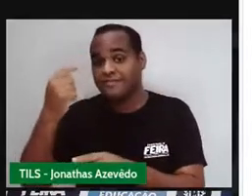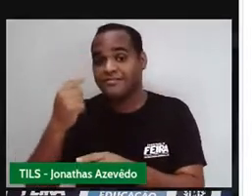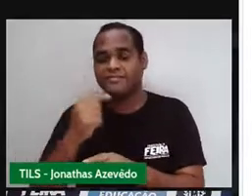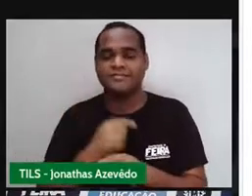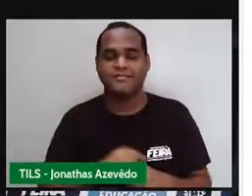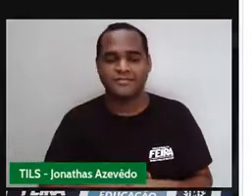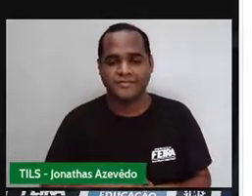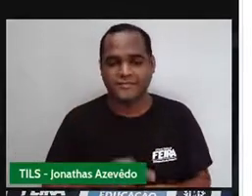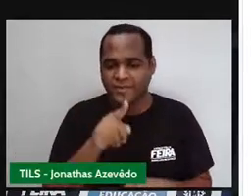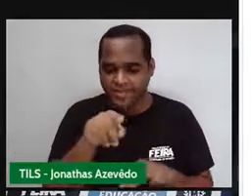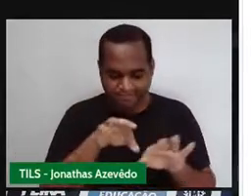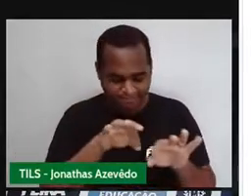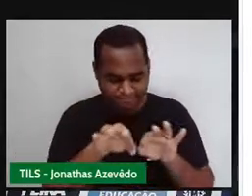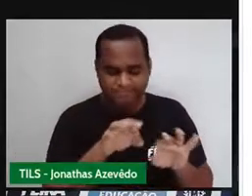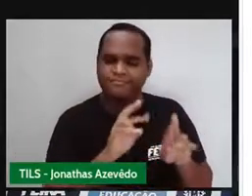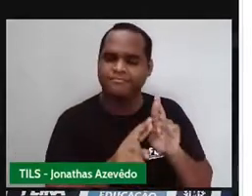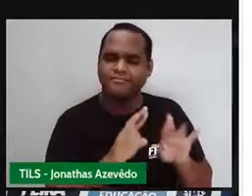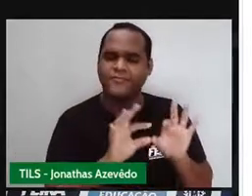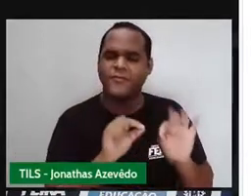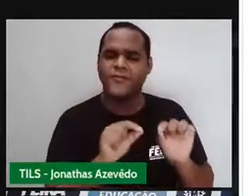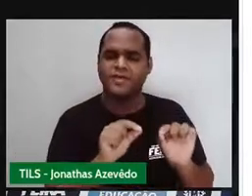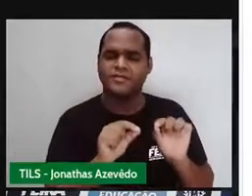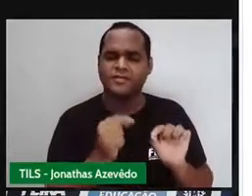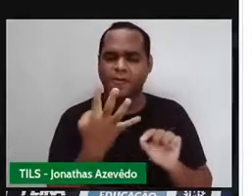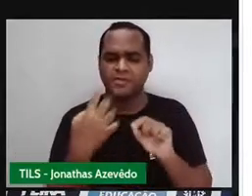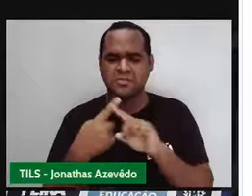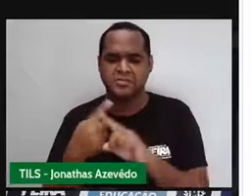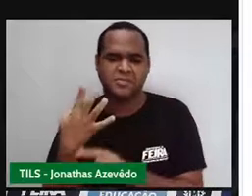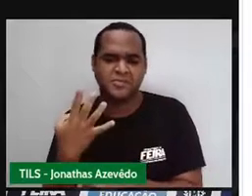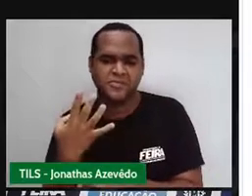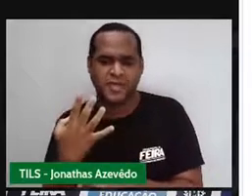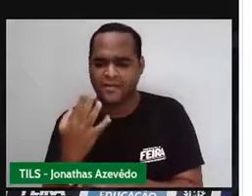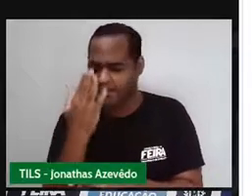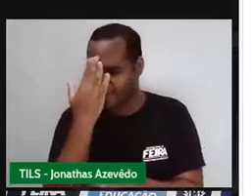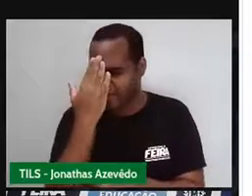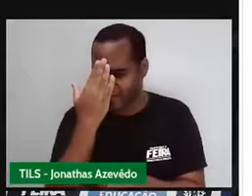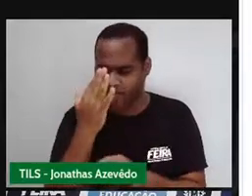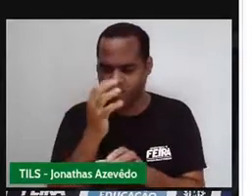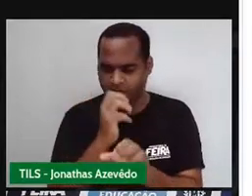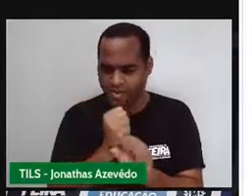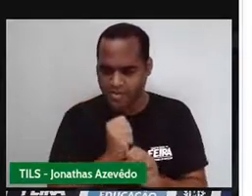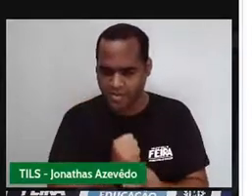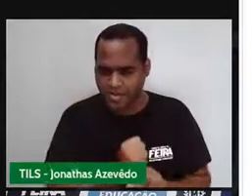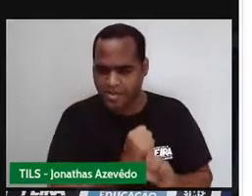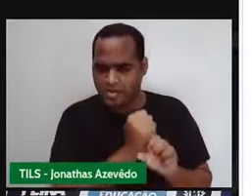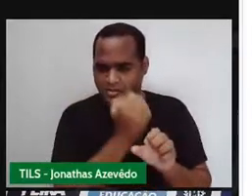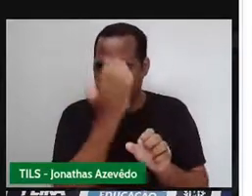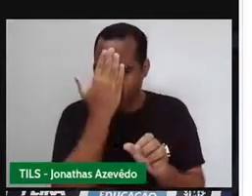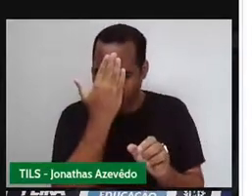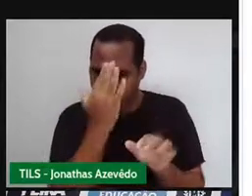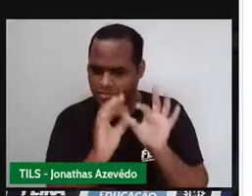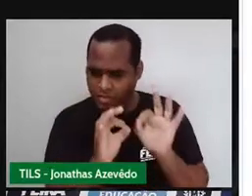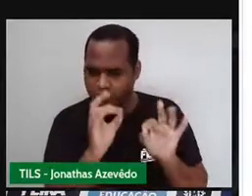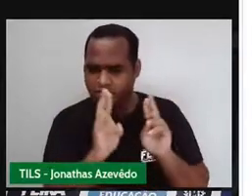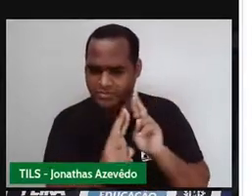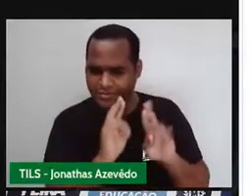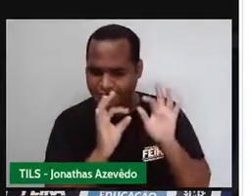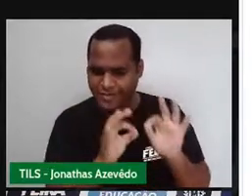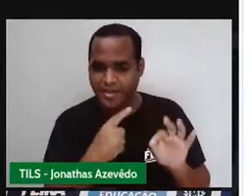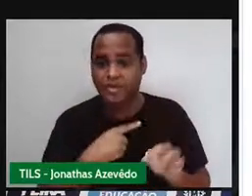é Faz aí esse seu cálculo Zinho para quem é fera na tabuada já sabe a resposta né